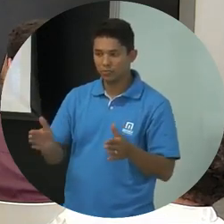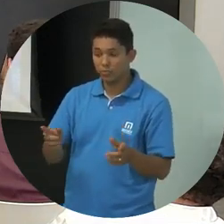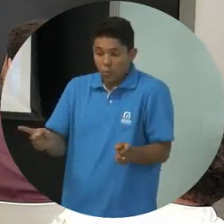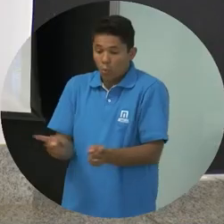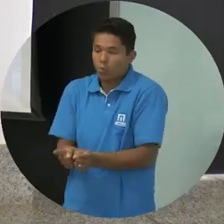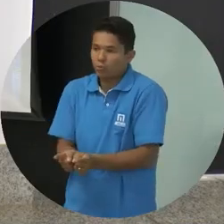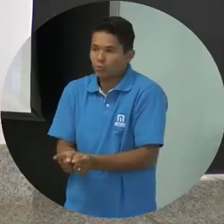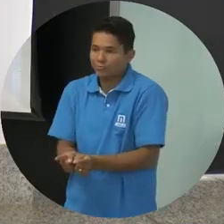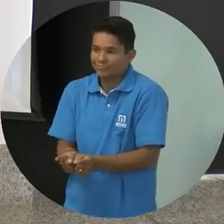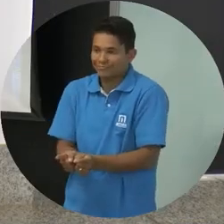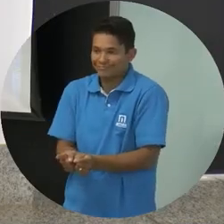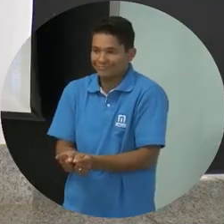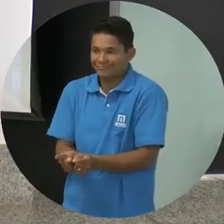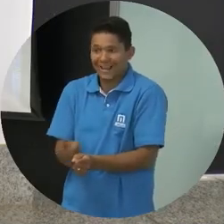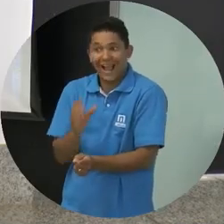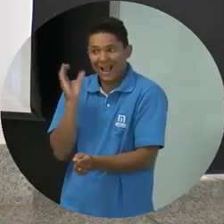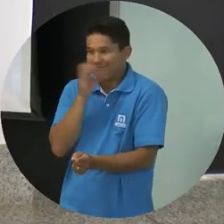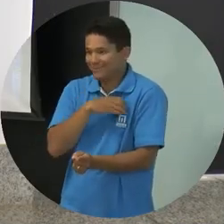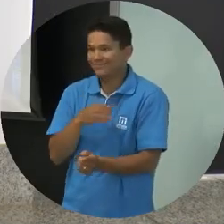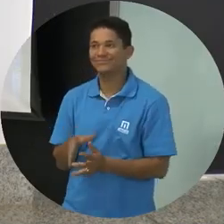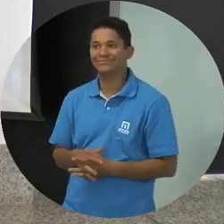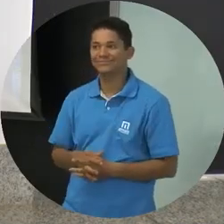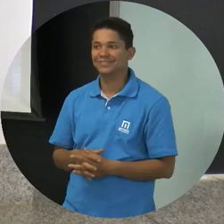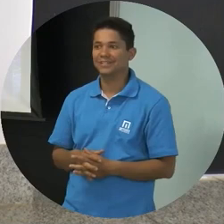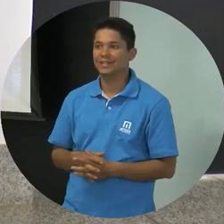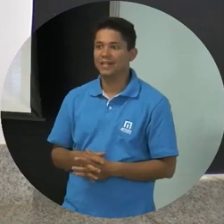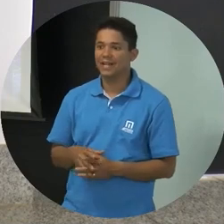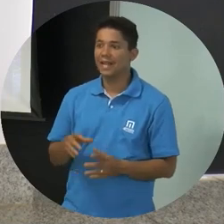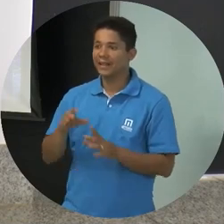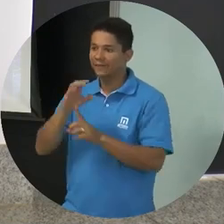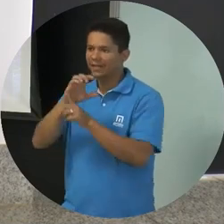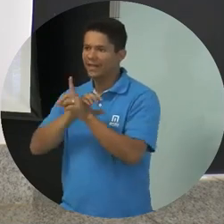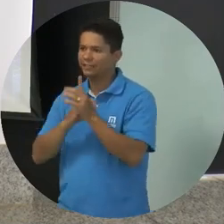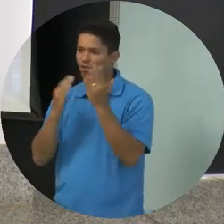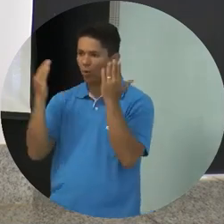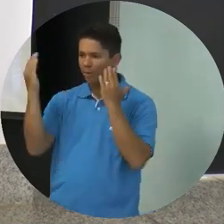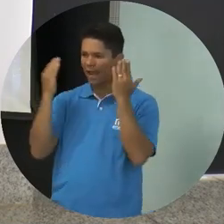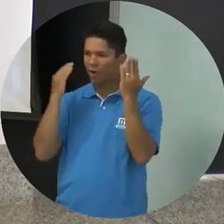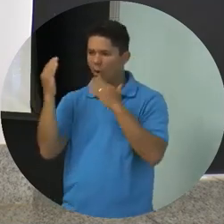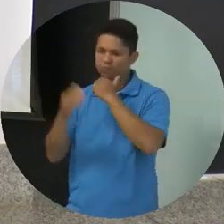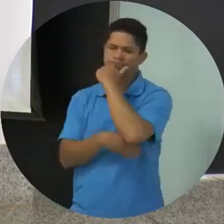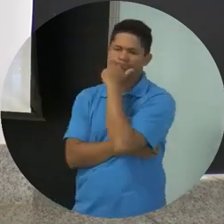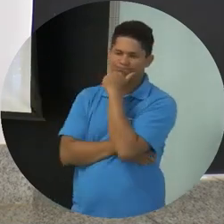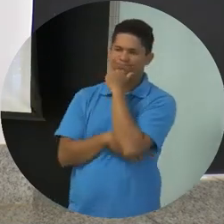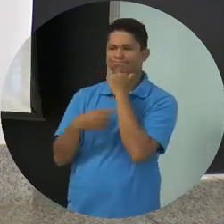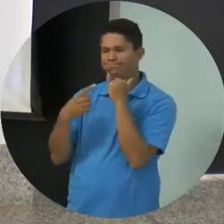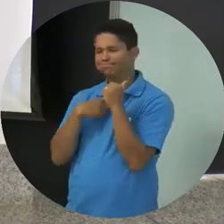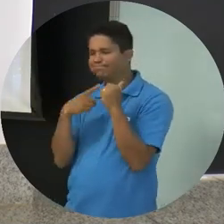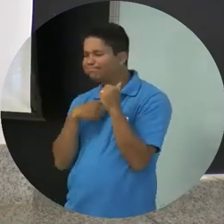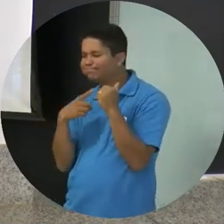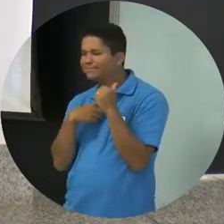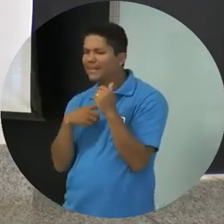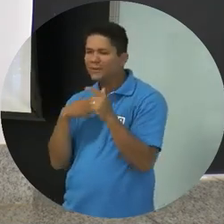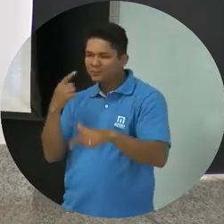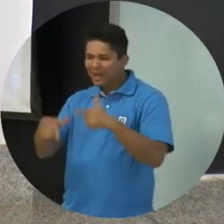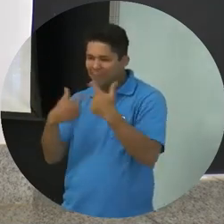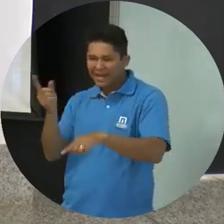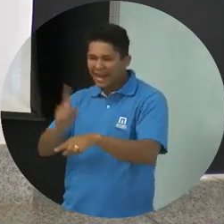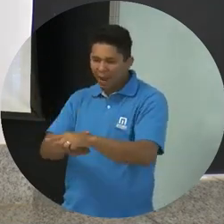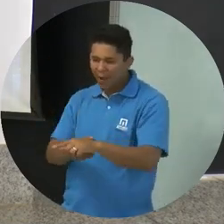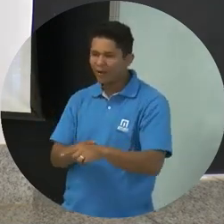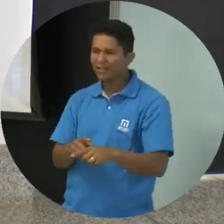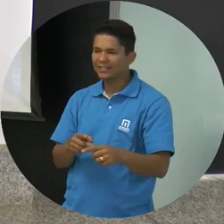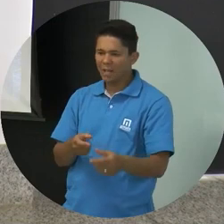pequeno. Então, o nosso cliente, comparando no que ele tinha para poder fazer aquele serviço no momento, que era